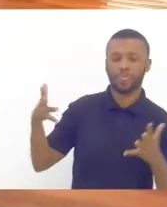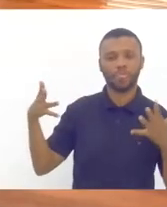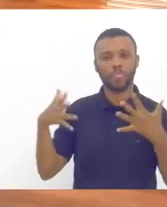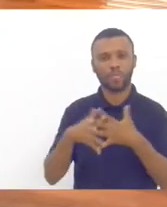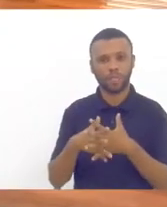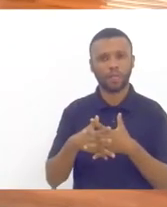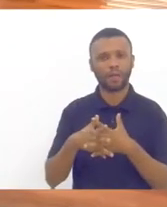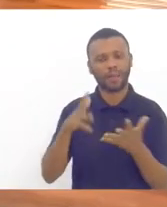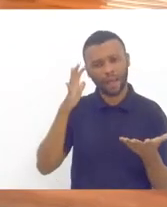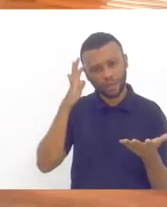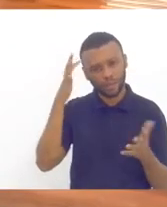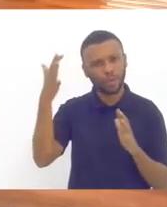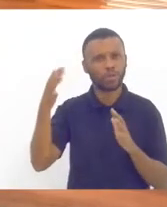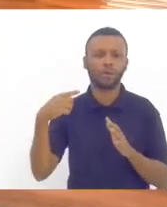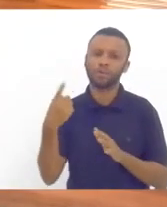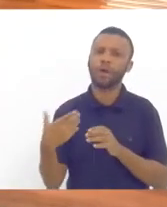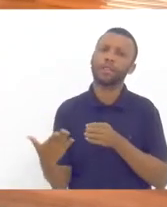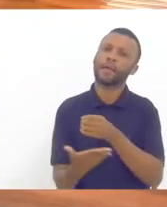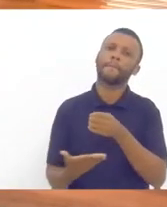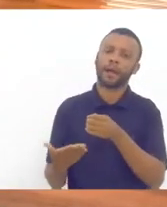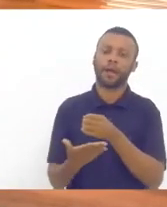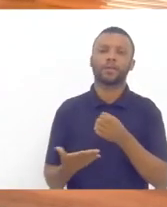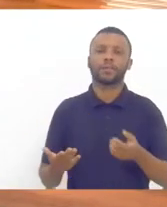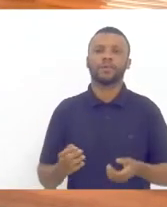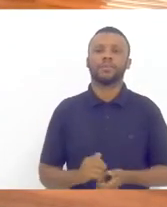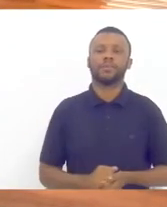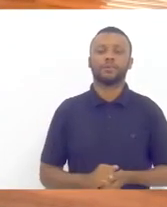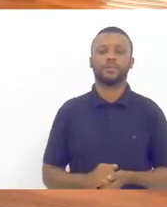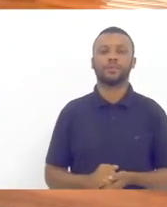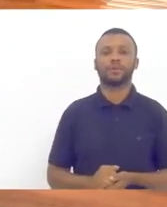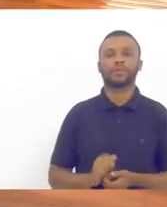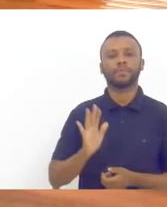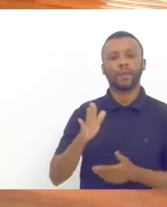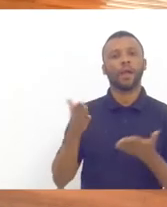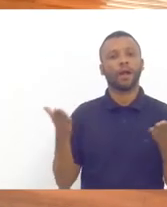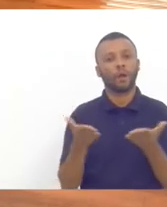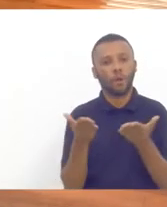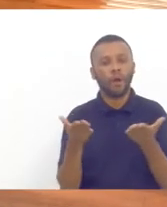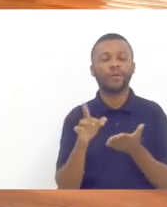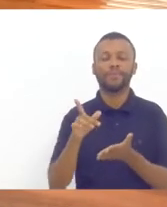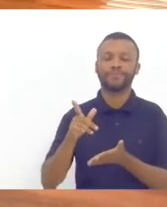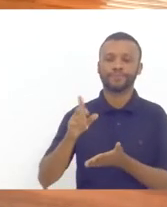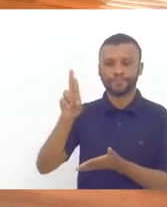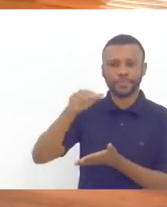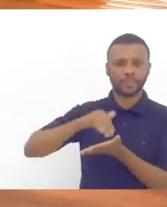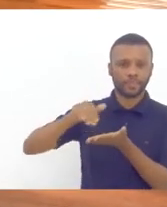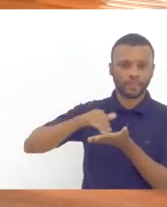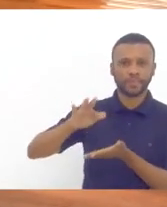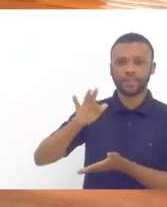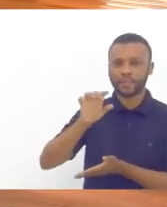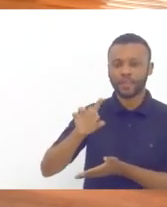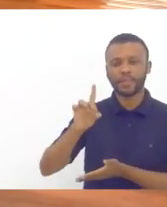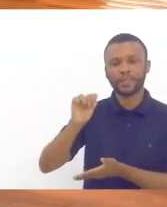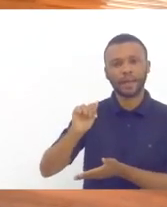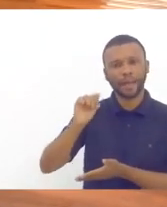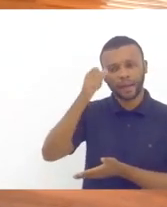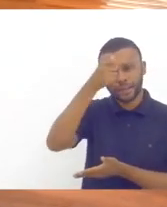que a solução talvez viesse, né, por aí. Mas, então, agora a secretária municipal de Fazenda de Niterói, Marília